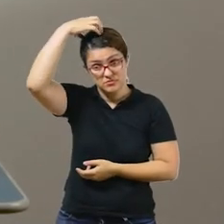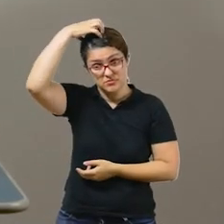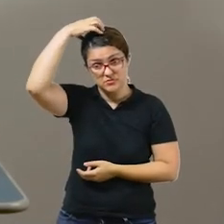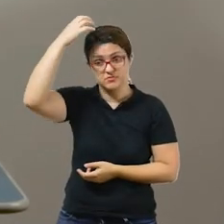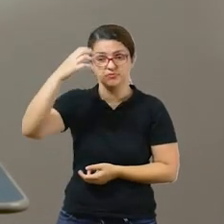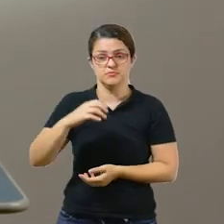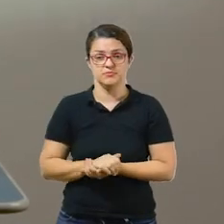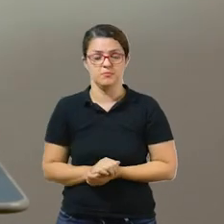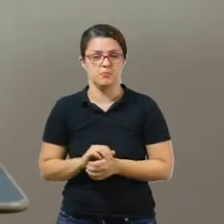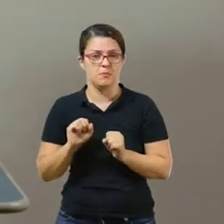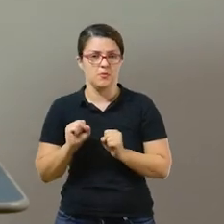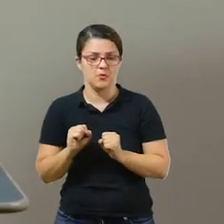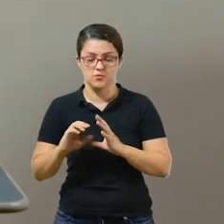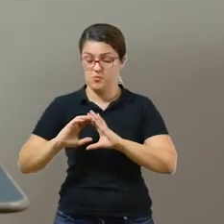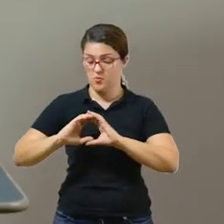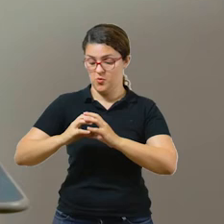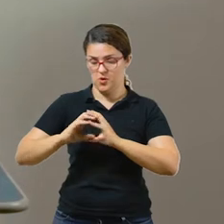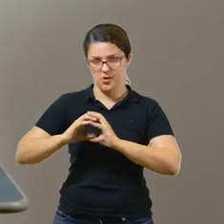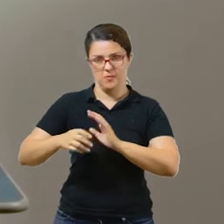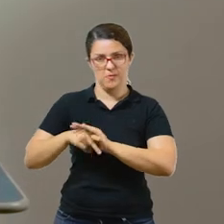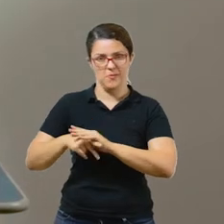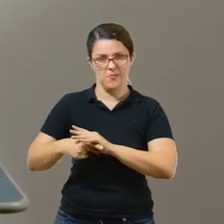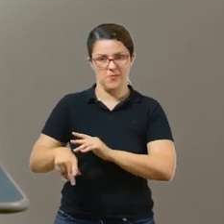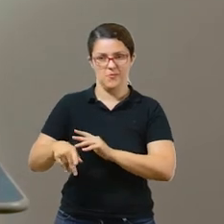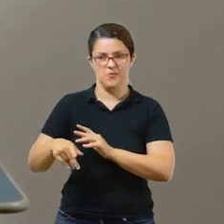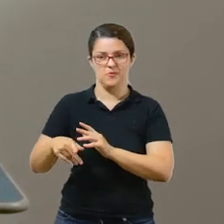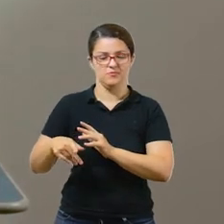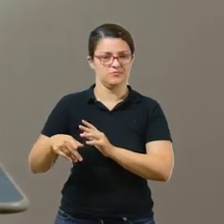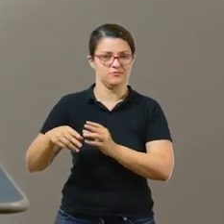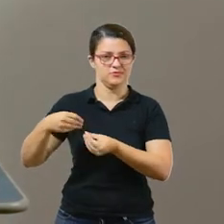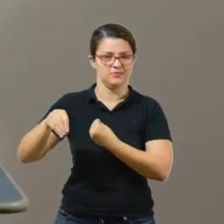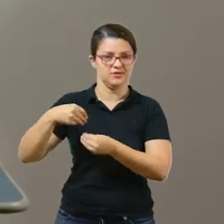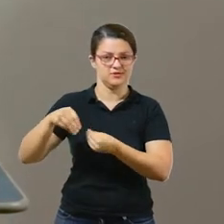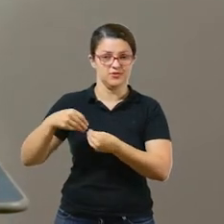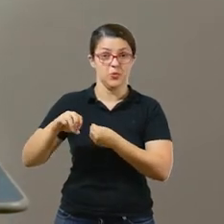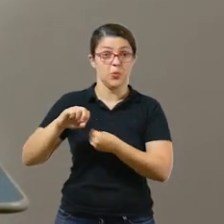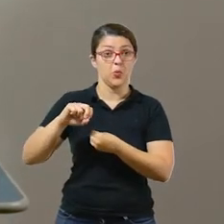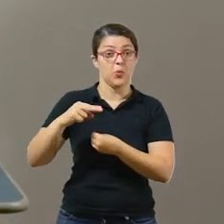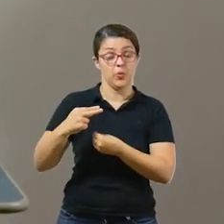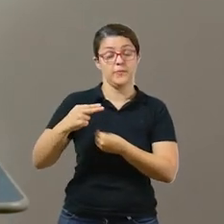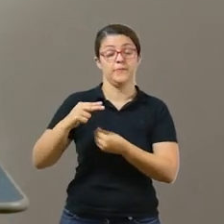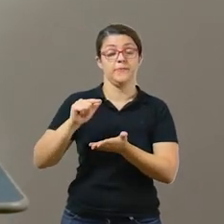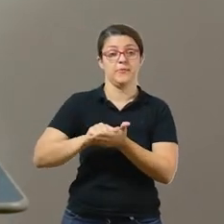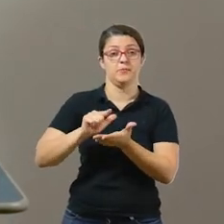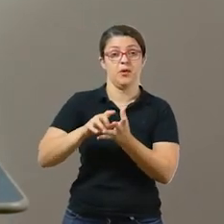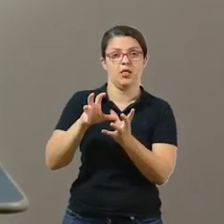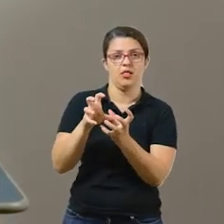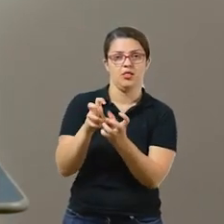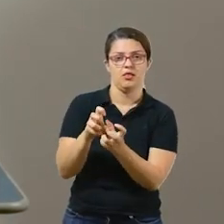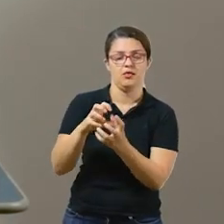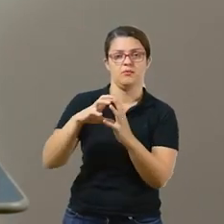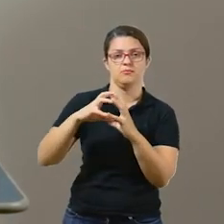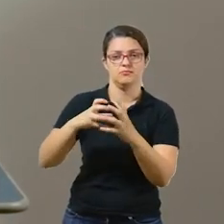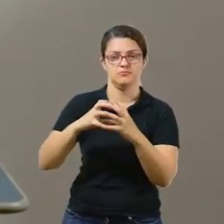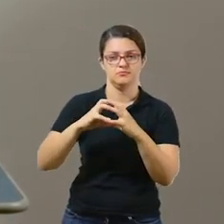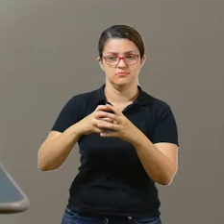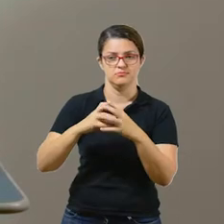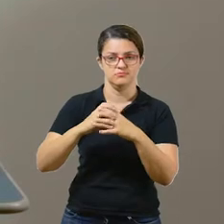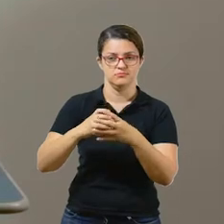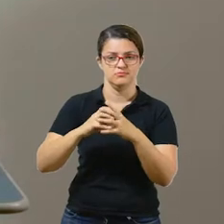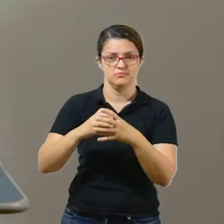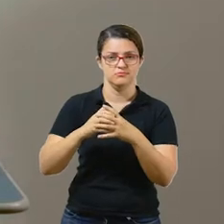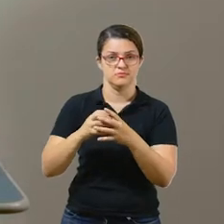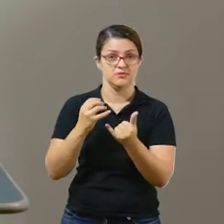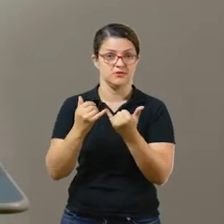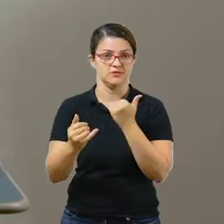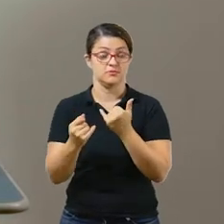vestimenta, bolinhas de piscina, aquelas de plástico, ou bolinhas de papel amassada, que nós vamos simular que seja pipoca,